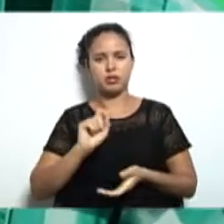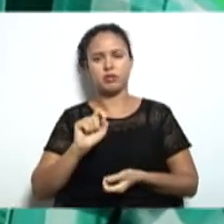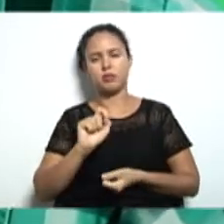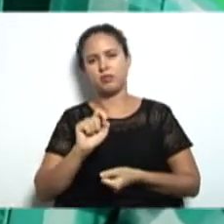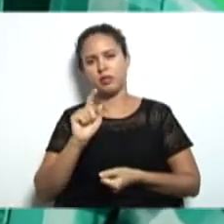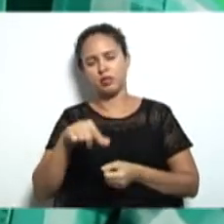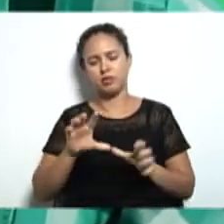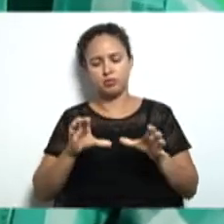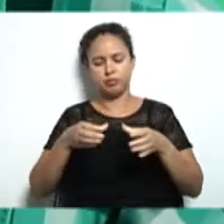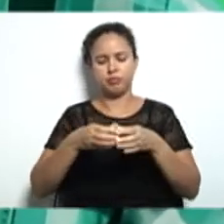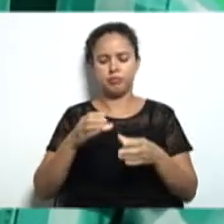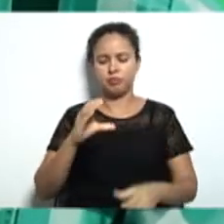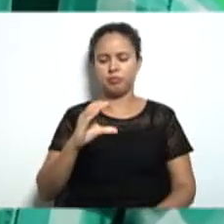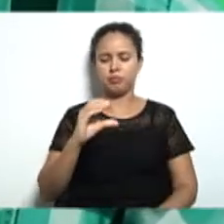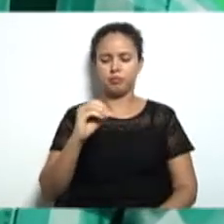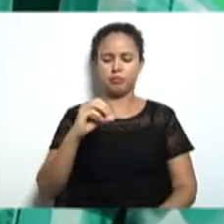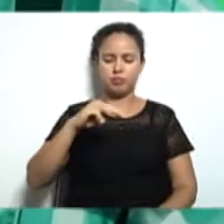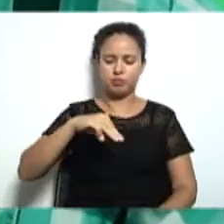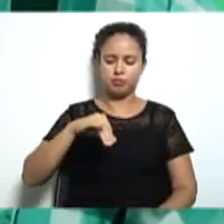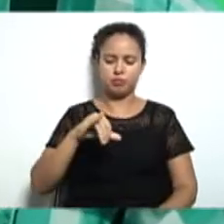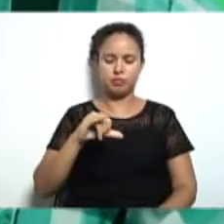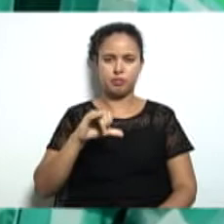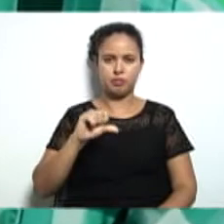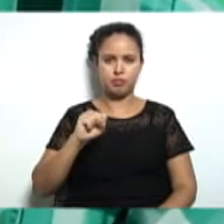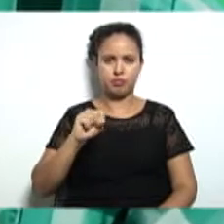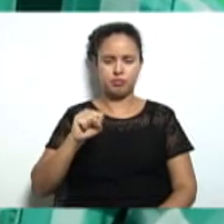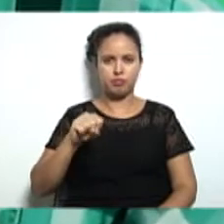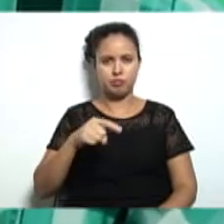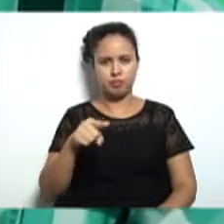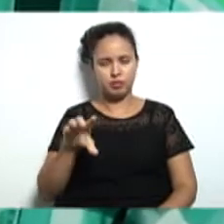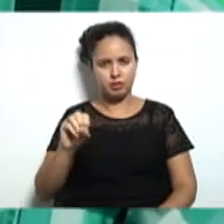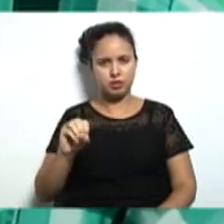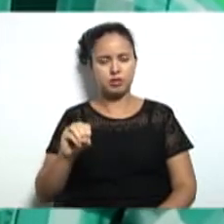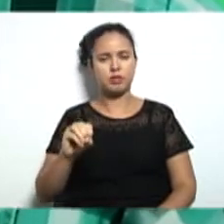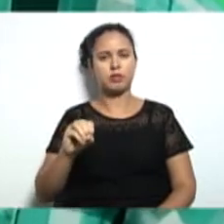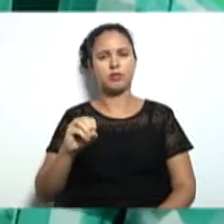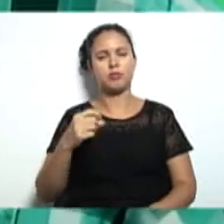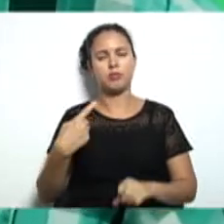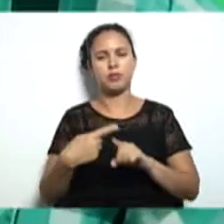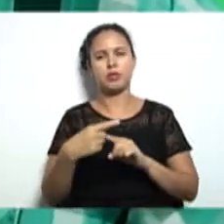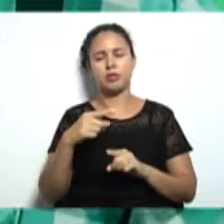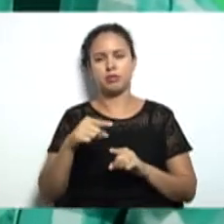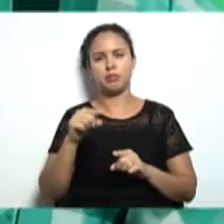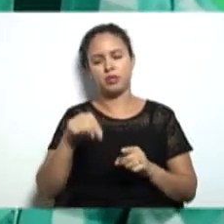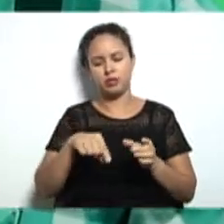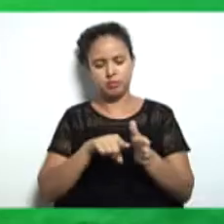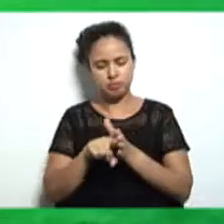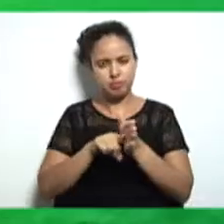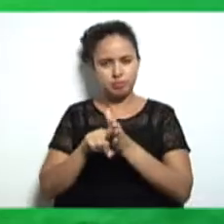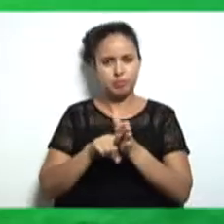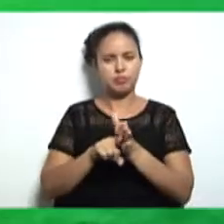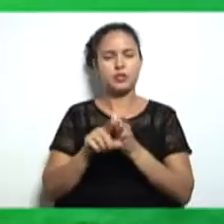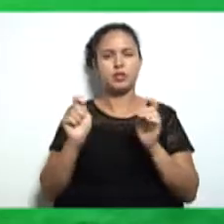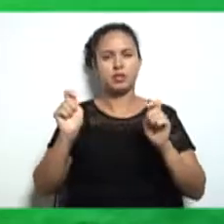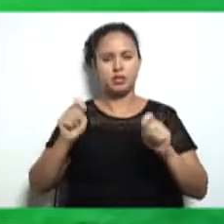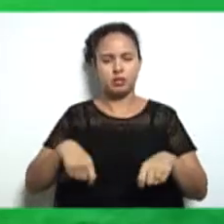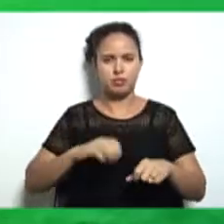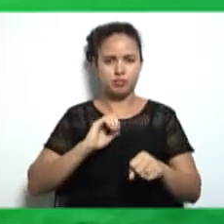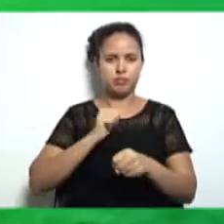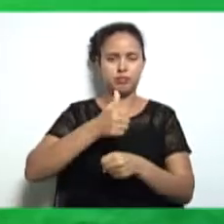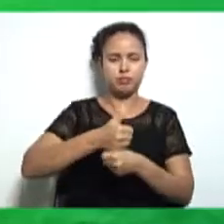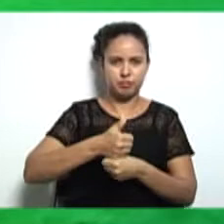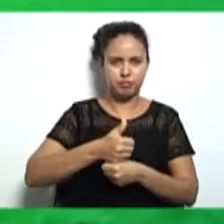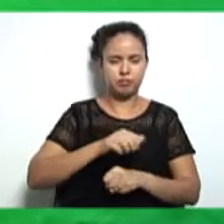por uma comissão. E nessa comissão eles avaliaram que a complexidade da pesquisa valia como estágio. E a gente teria que fazer